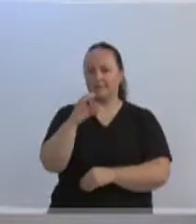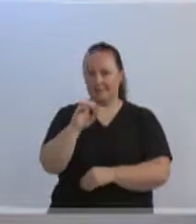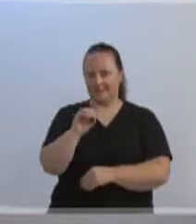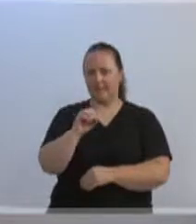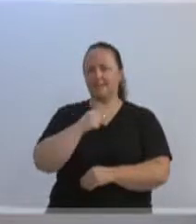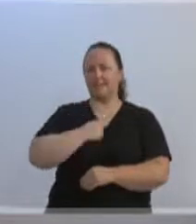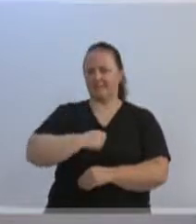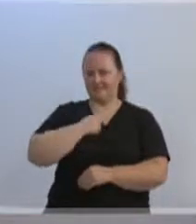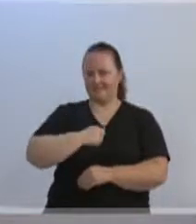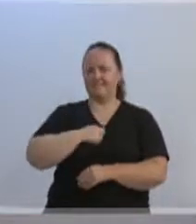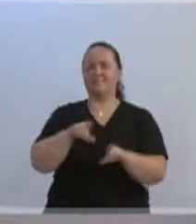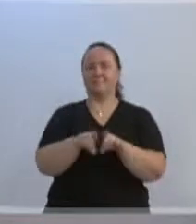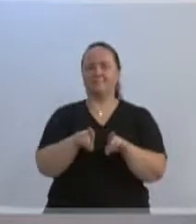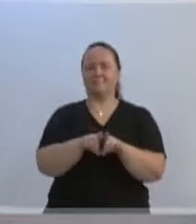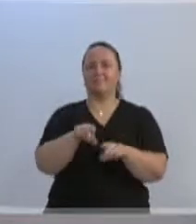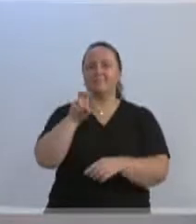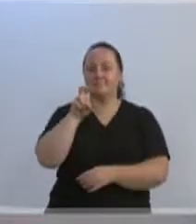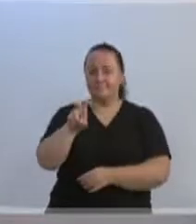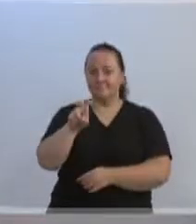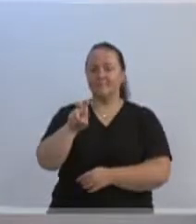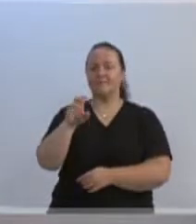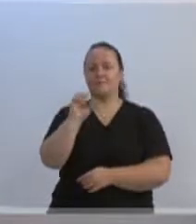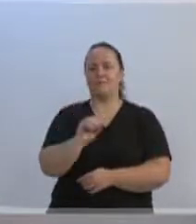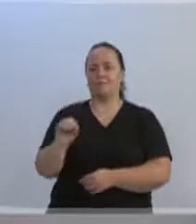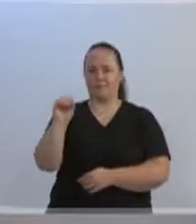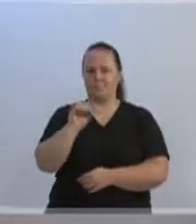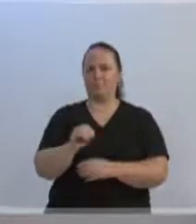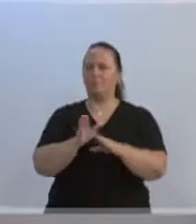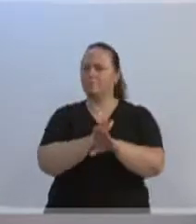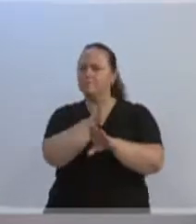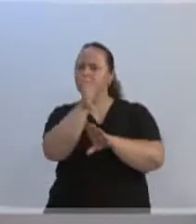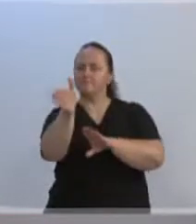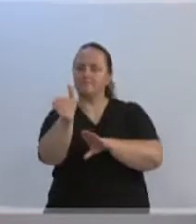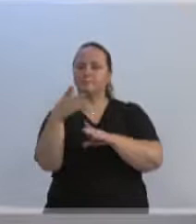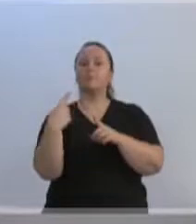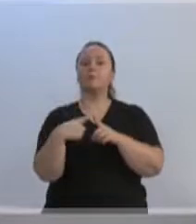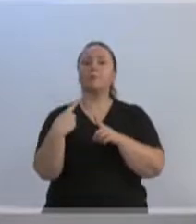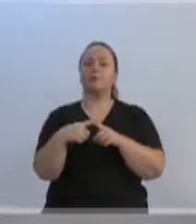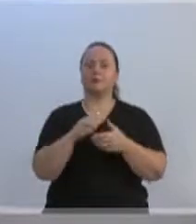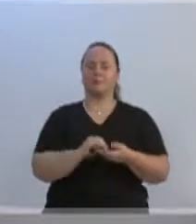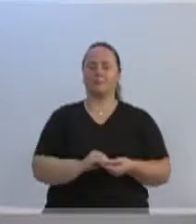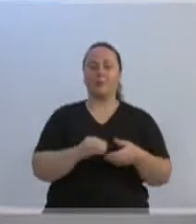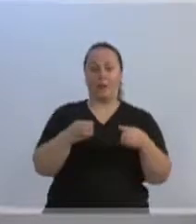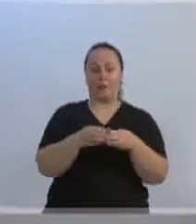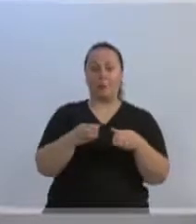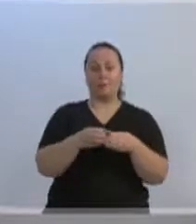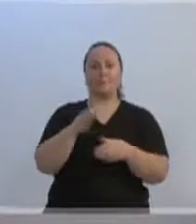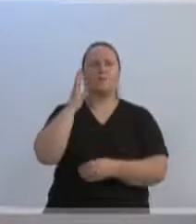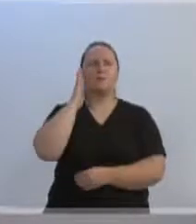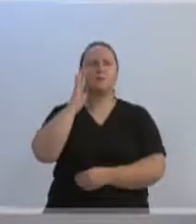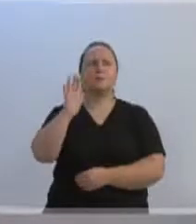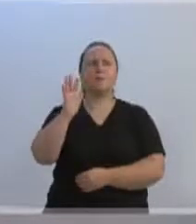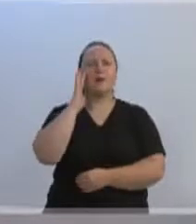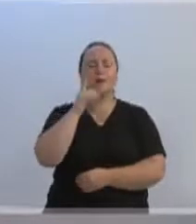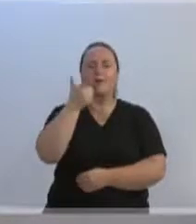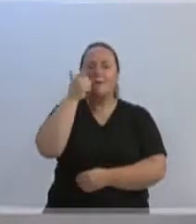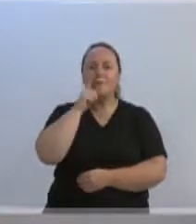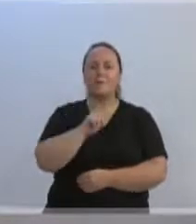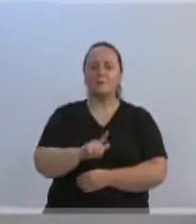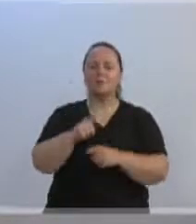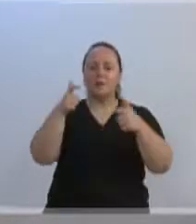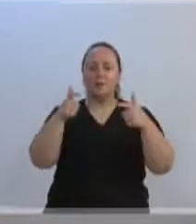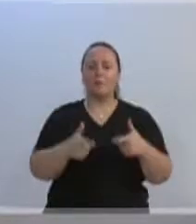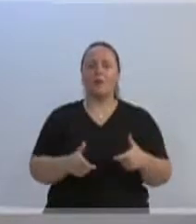outubro fomos lá vereador ito porque eles apenas sonhavam com um passeio público pra